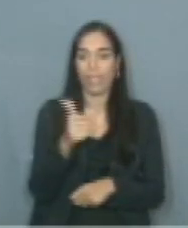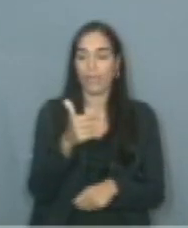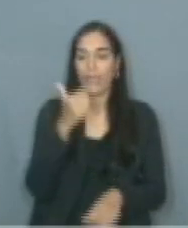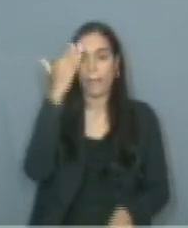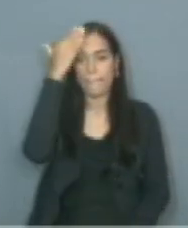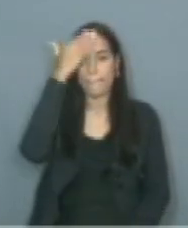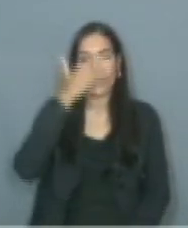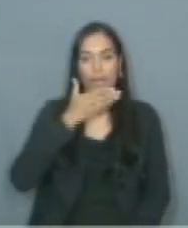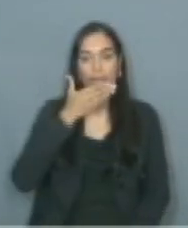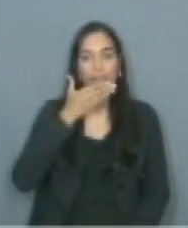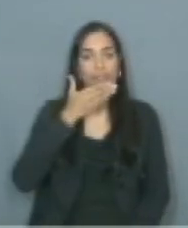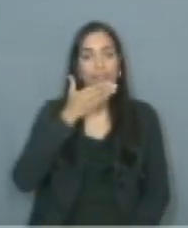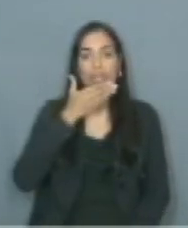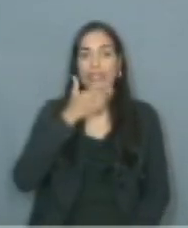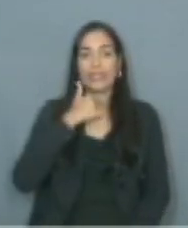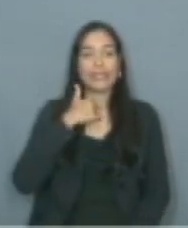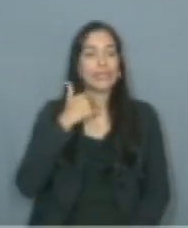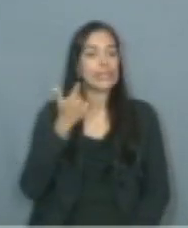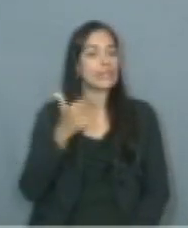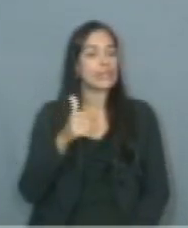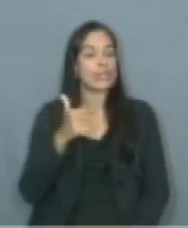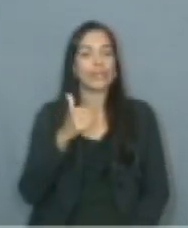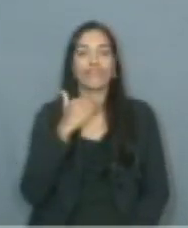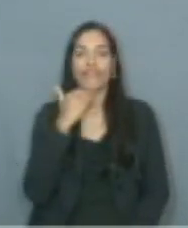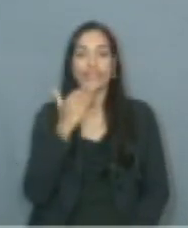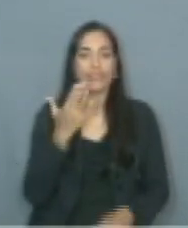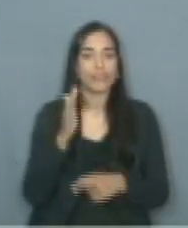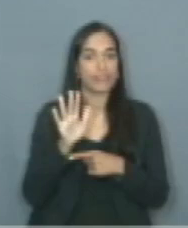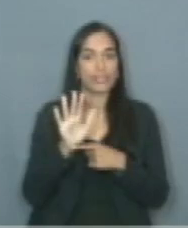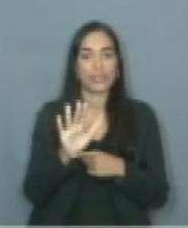prova, sem nenhum tipo de demonstração.